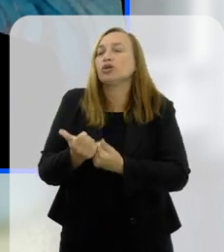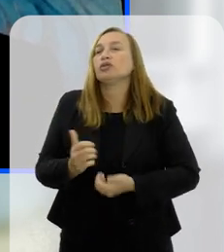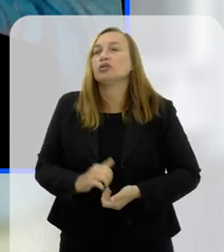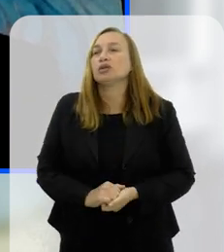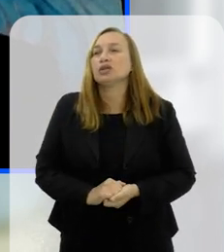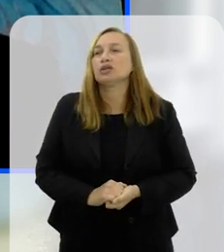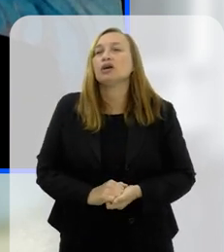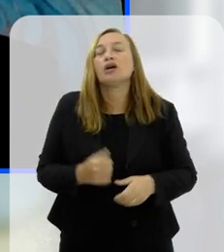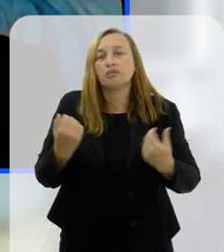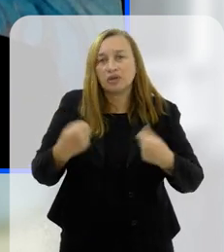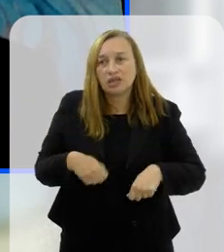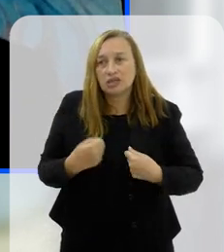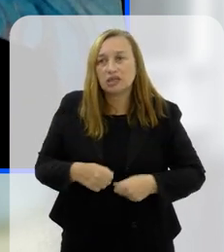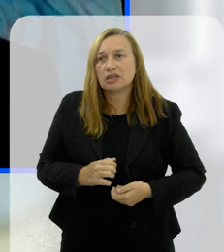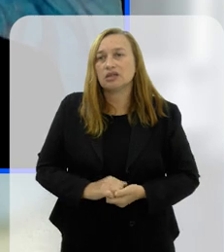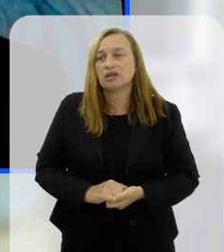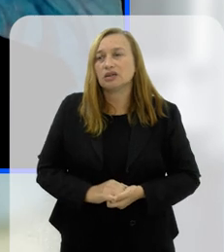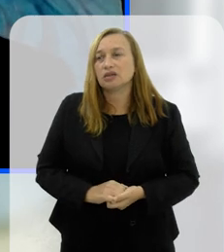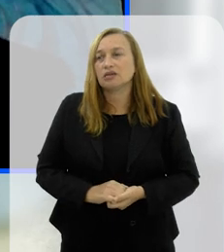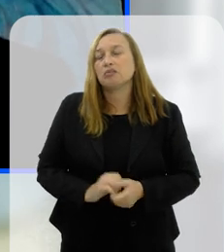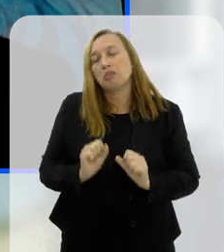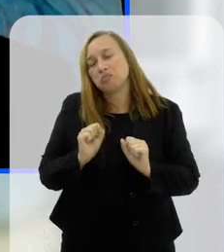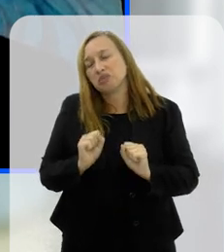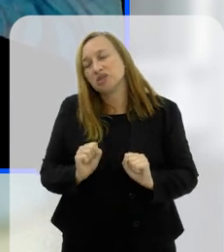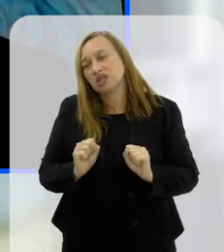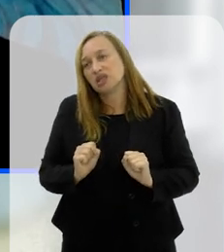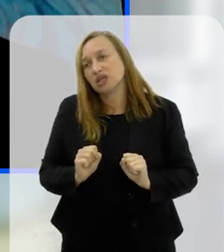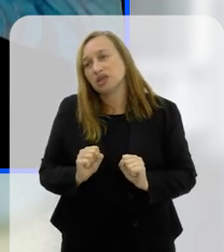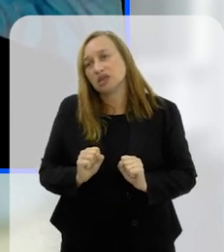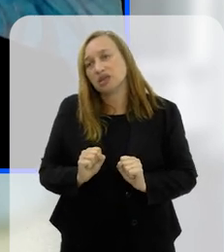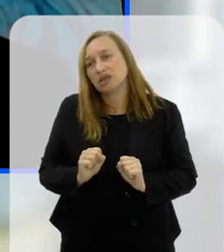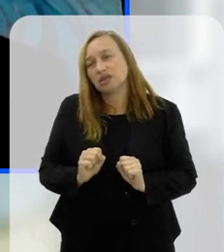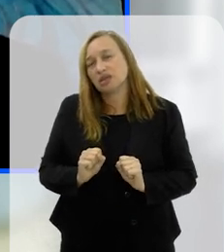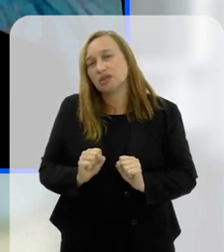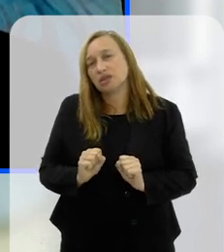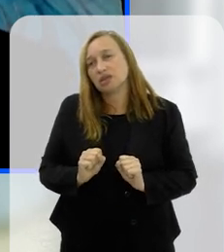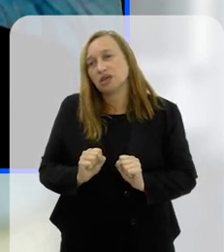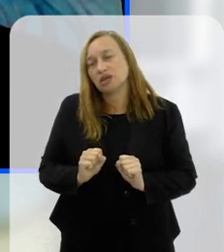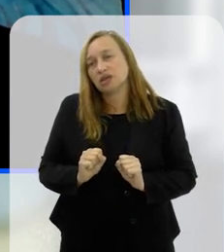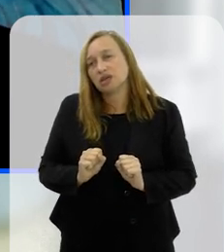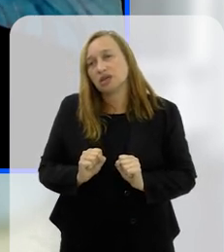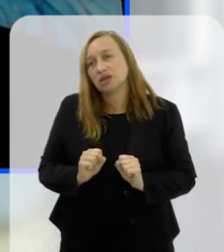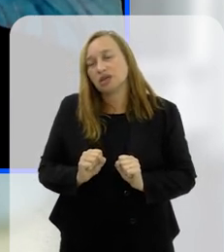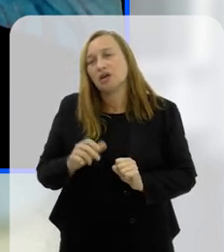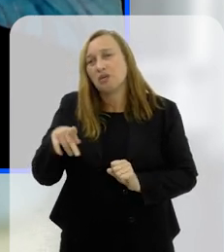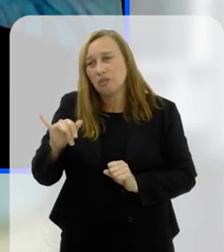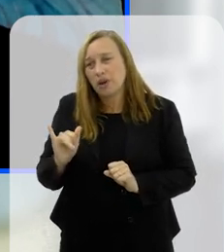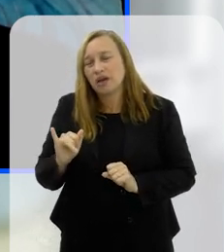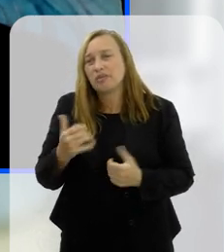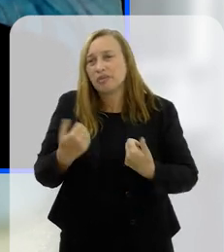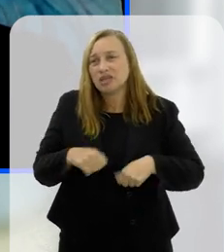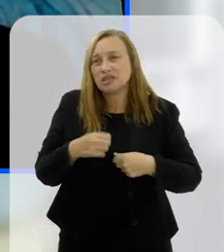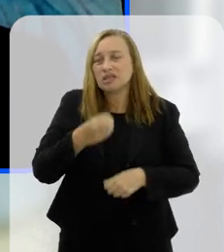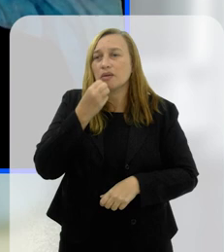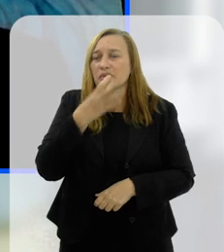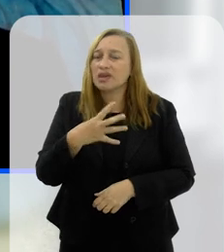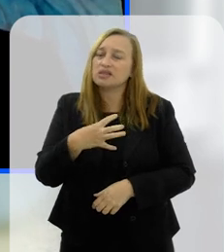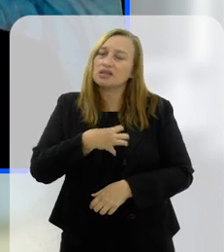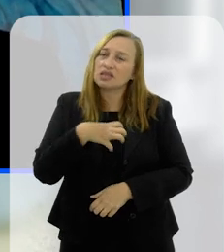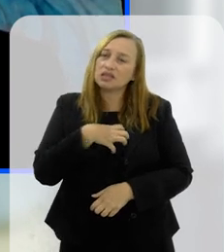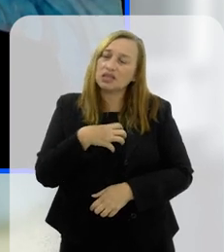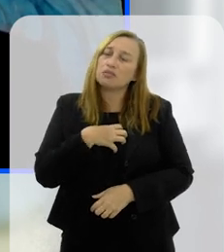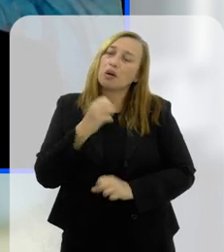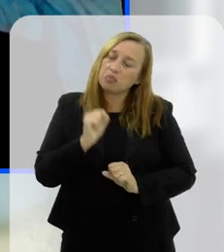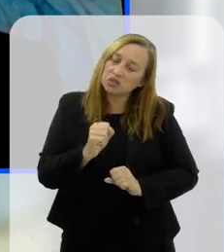suporte né precisam sim de suporte para poder para poder os pais precisam estar